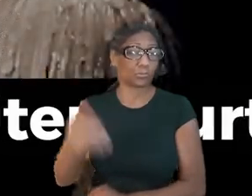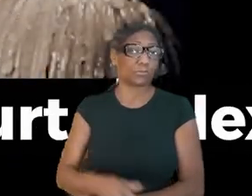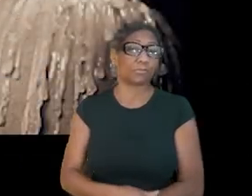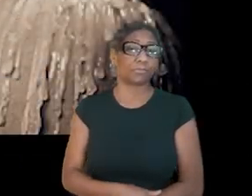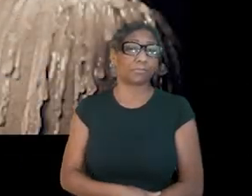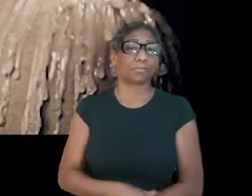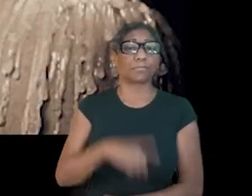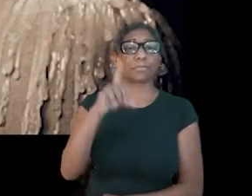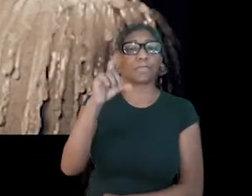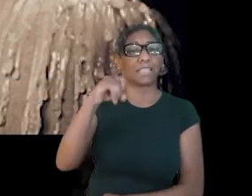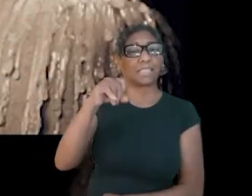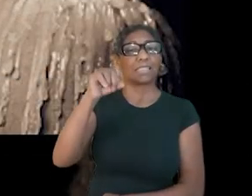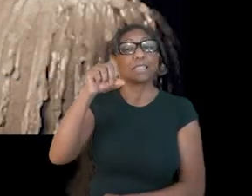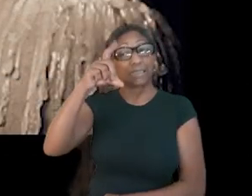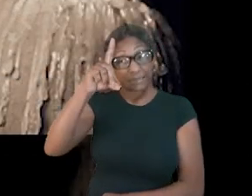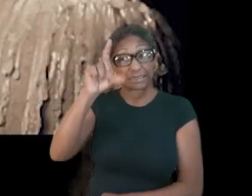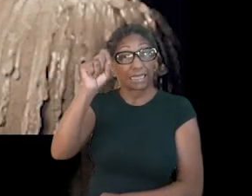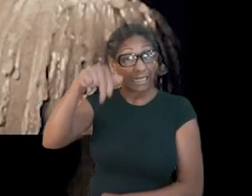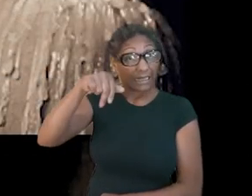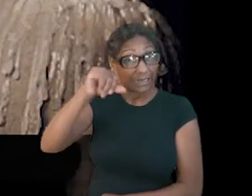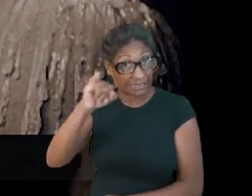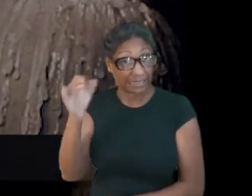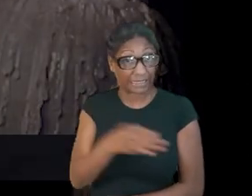e Dani Bittencourt.